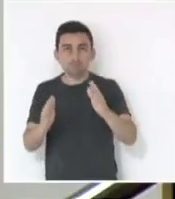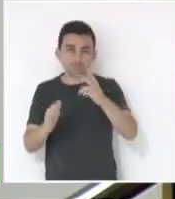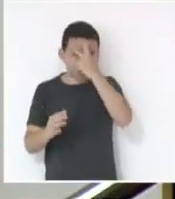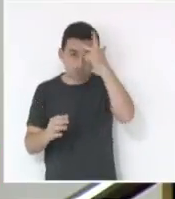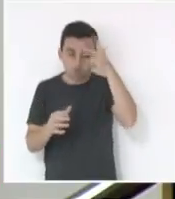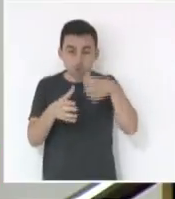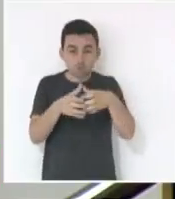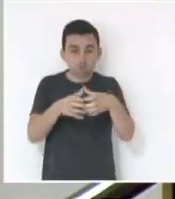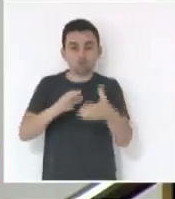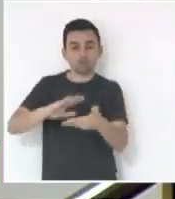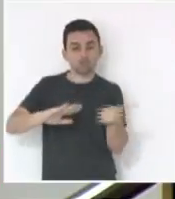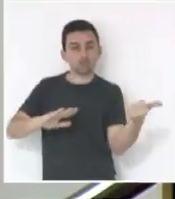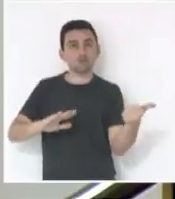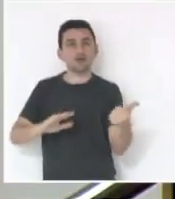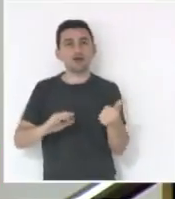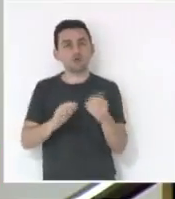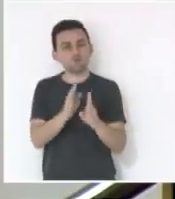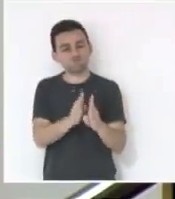fazer